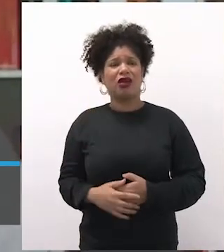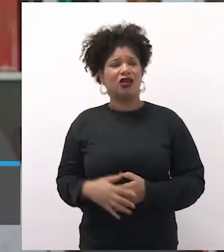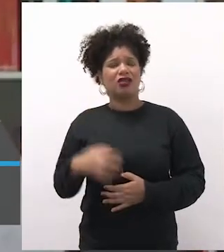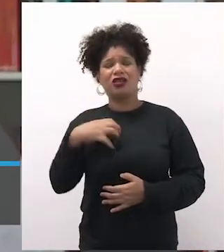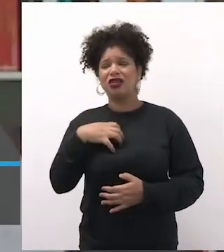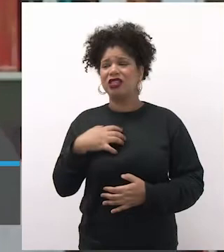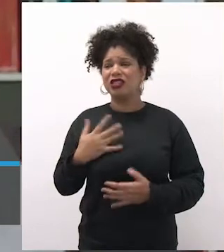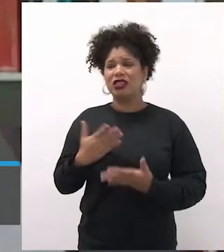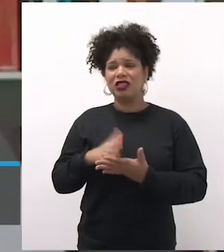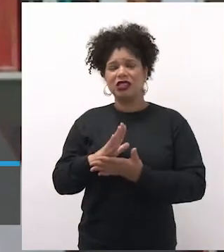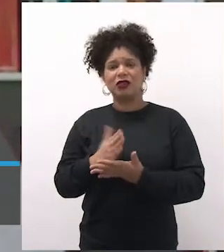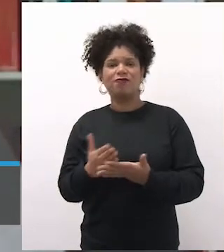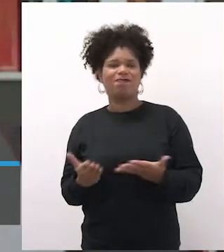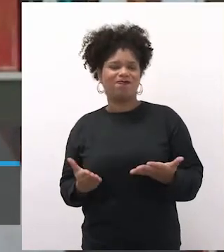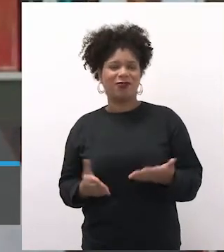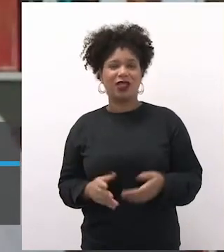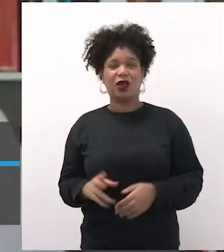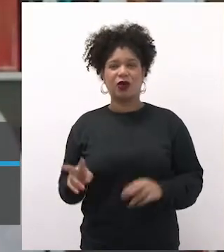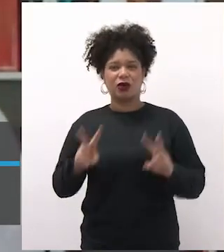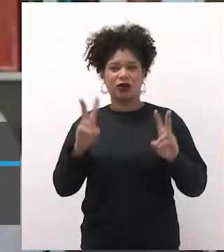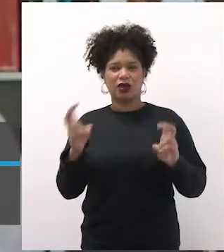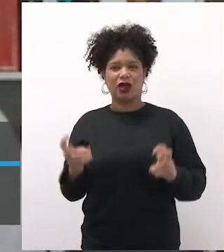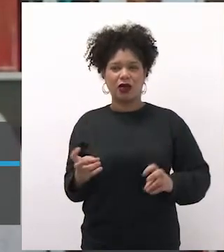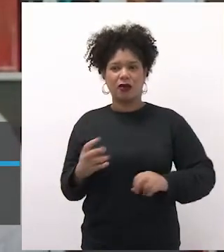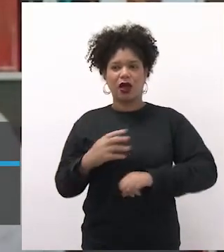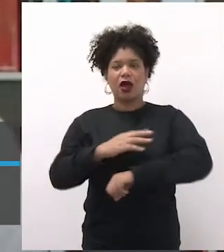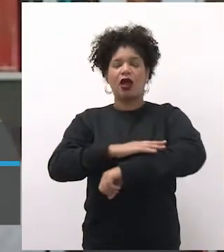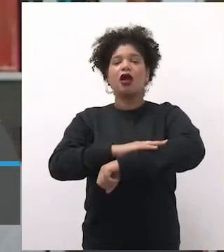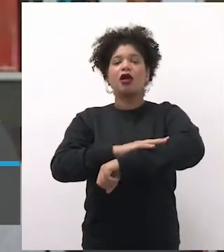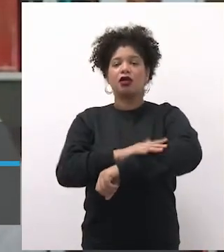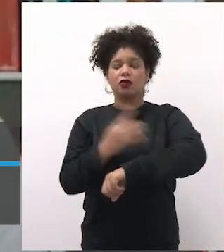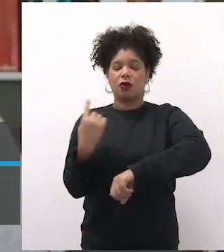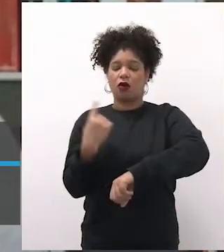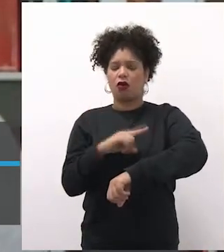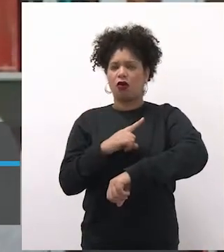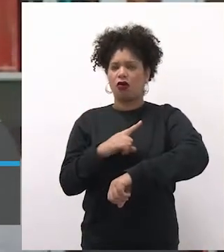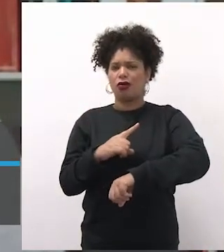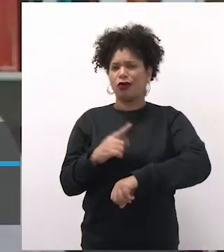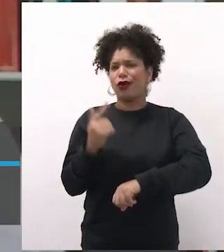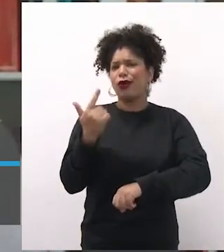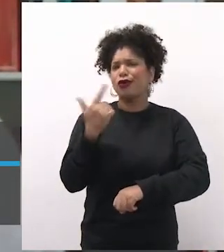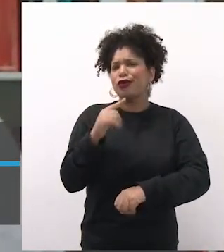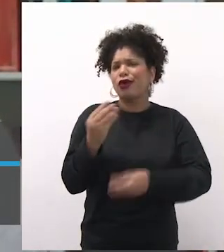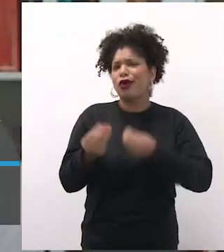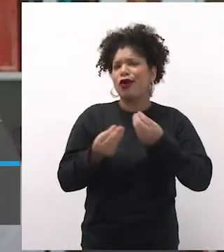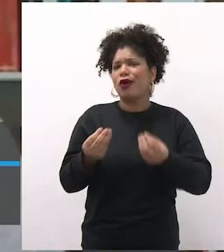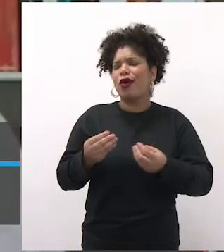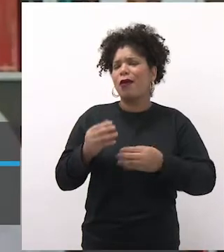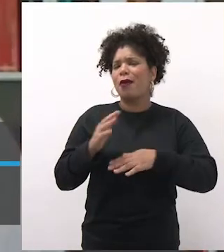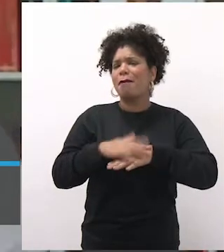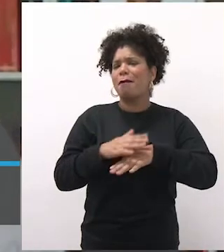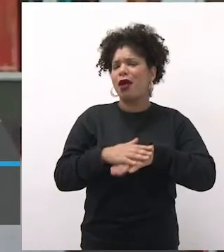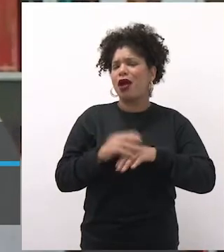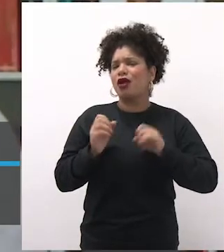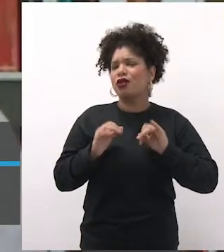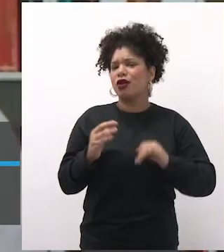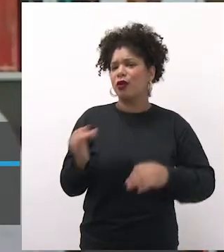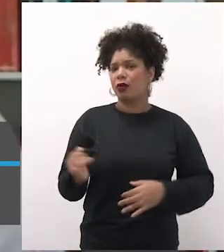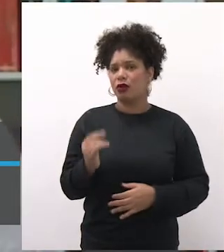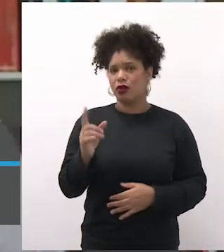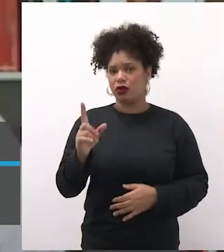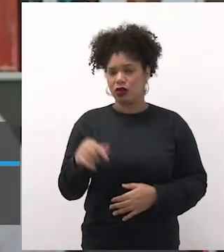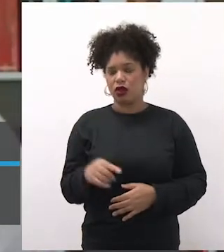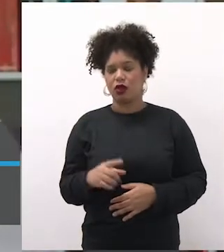falar sobre antirracismo, como é que eu desenvolvo práticas antirracistas, como é que eu reforço que é importante você trabalhar para que você